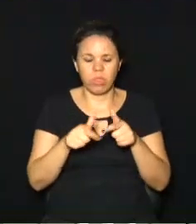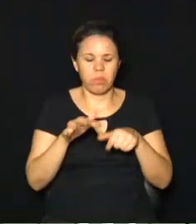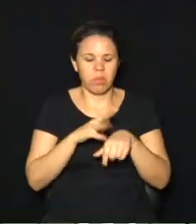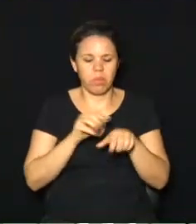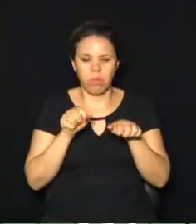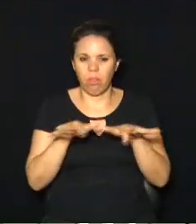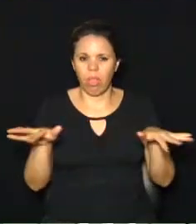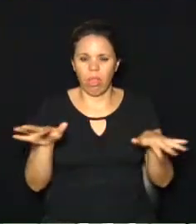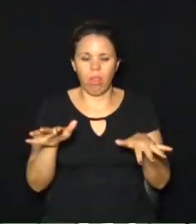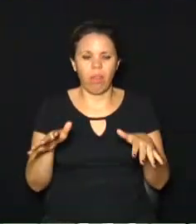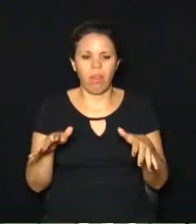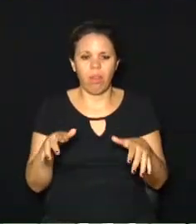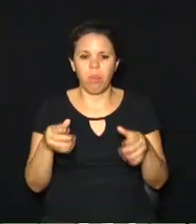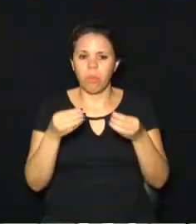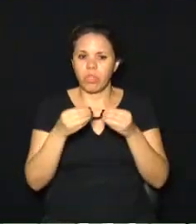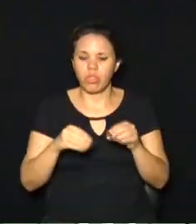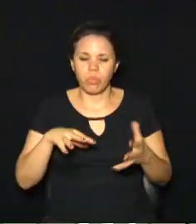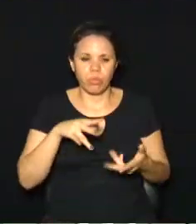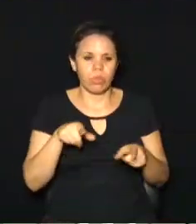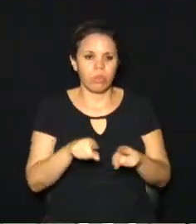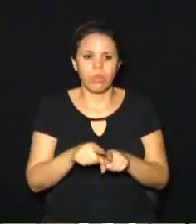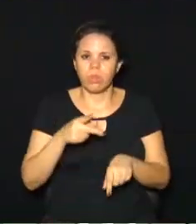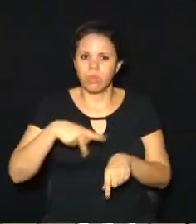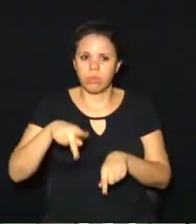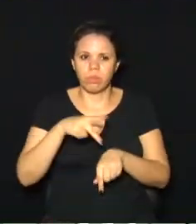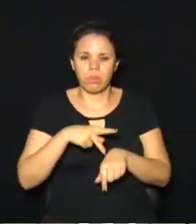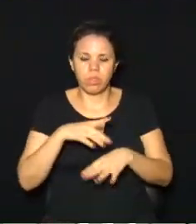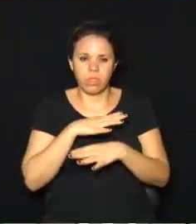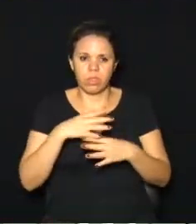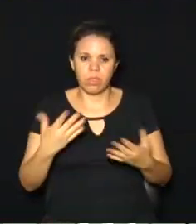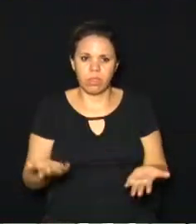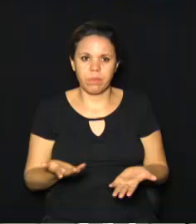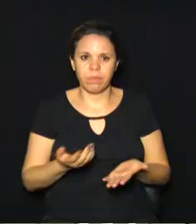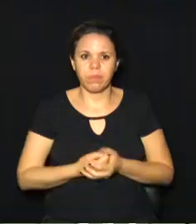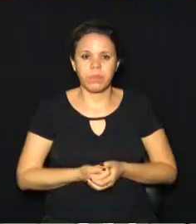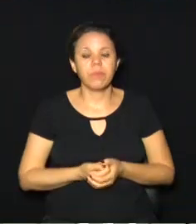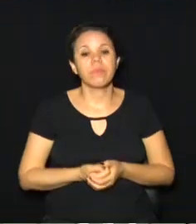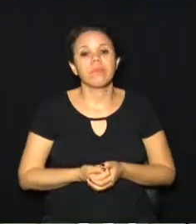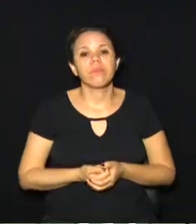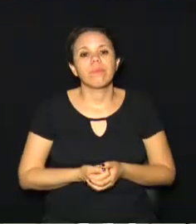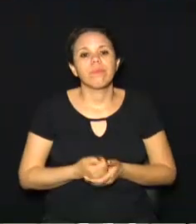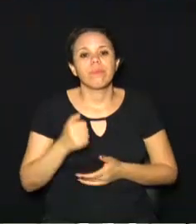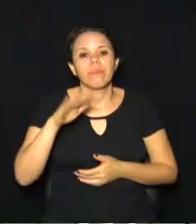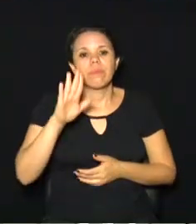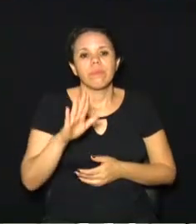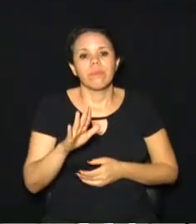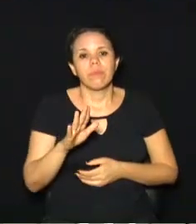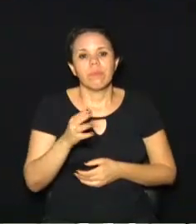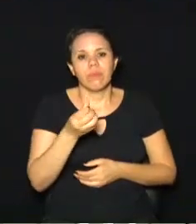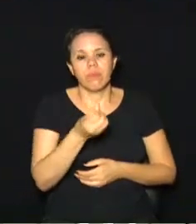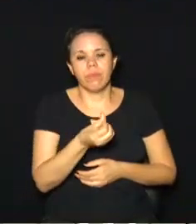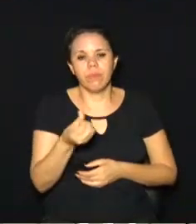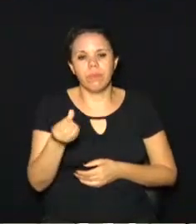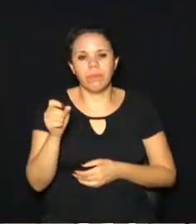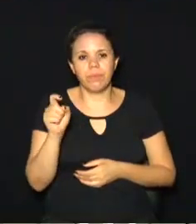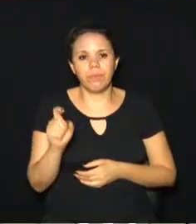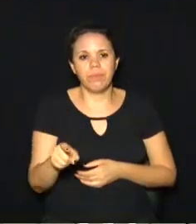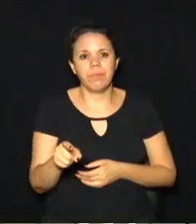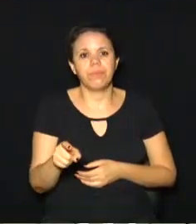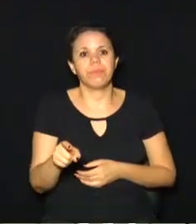afeta o mundo, em especial também o nosso país e a nossa cidade. De mais de 66 mil